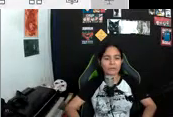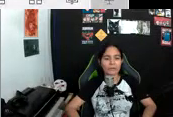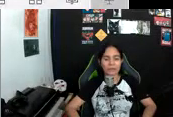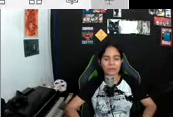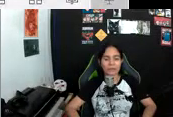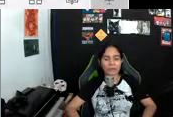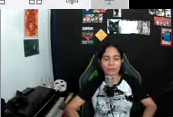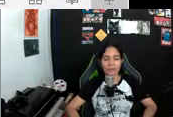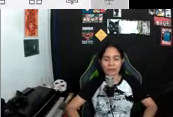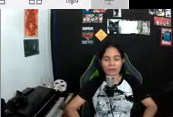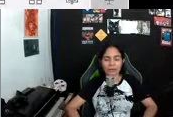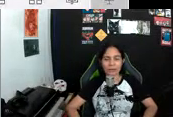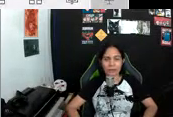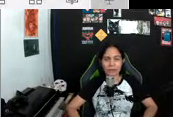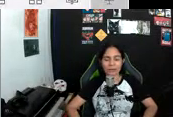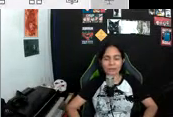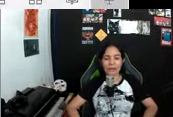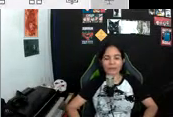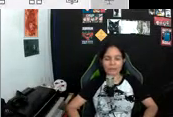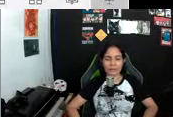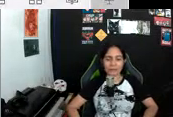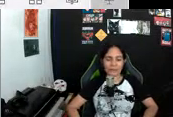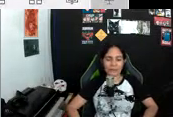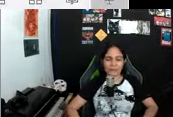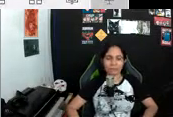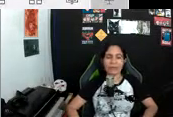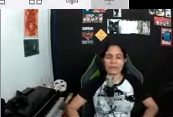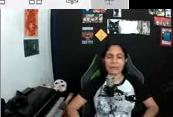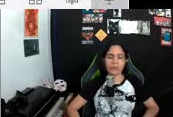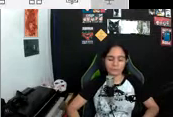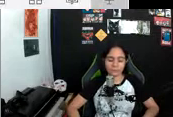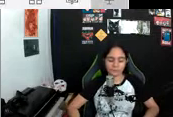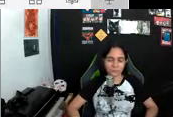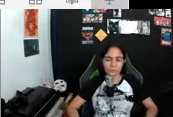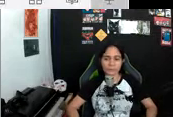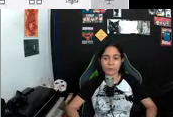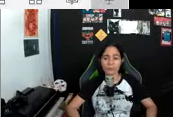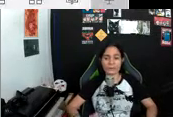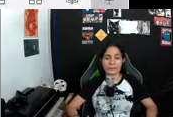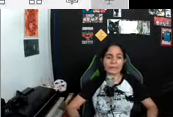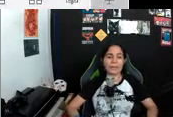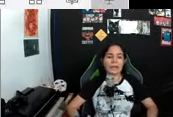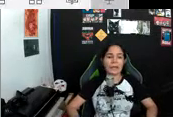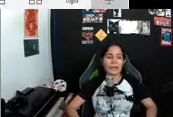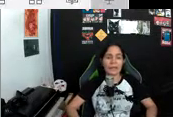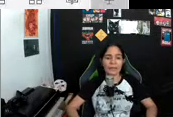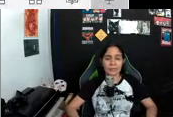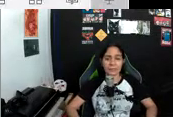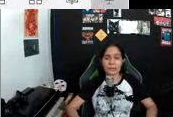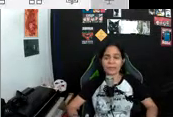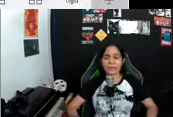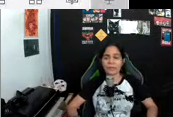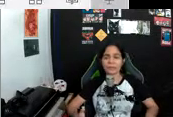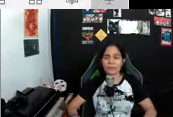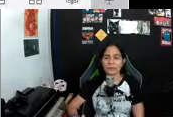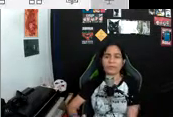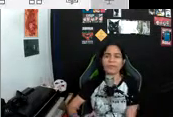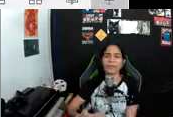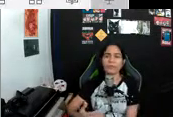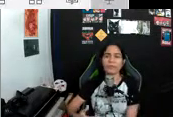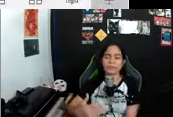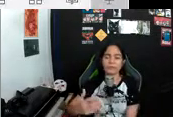dos direitos e interesses da categoria e da sociedade. Então, vocês têm